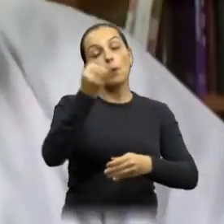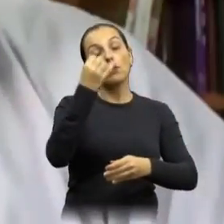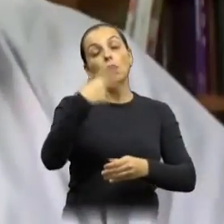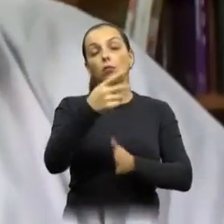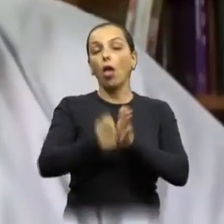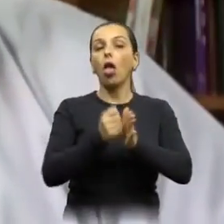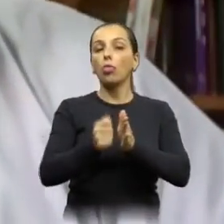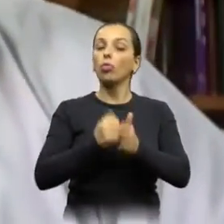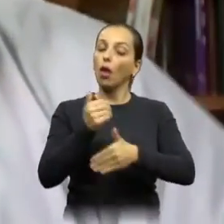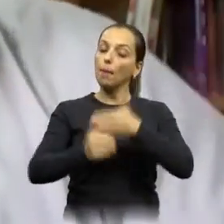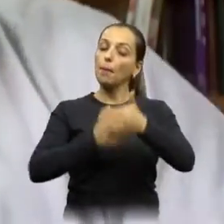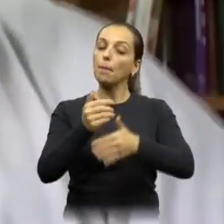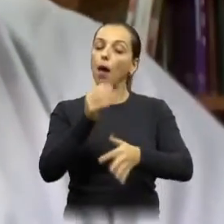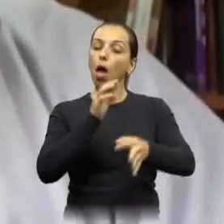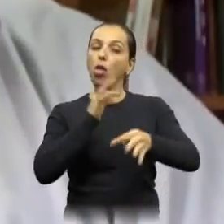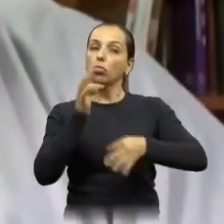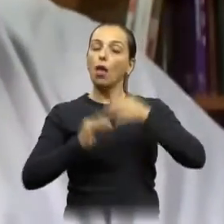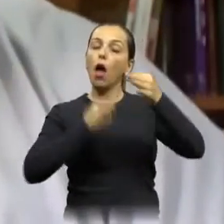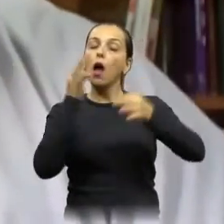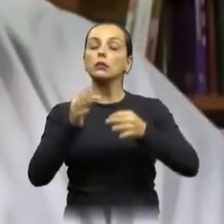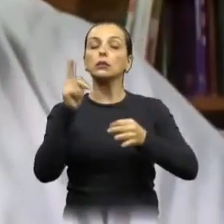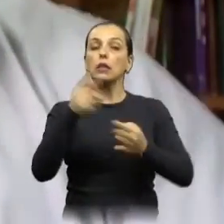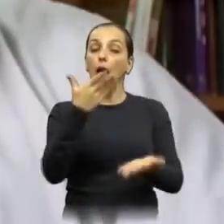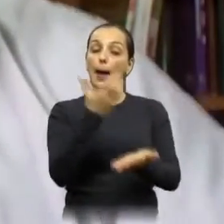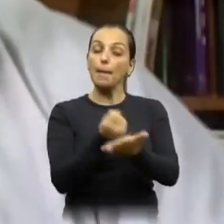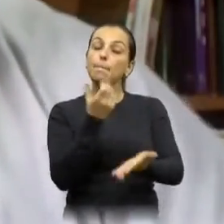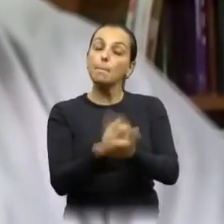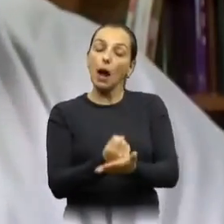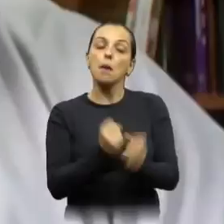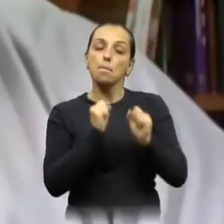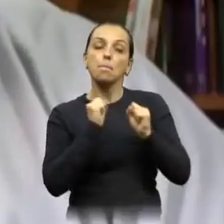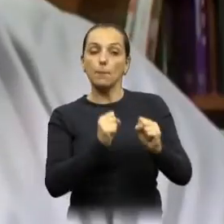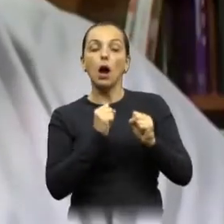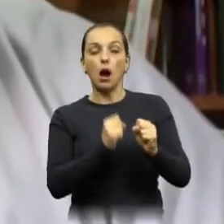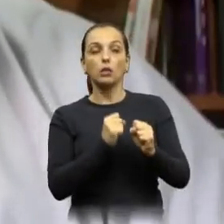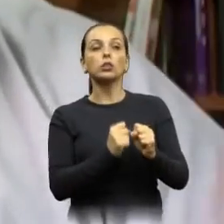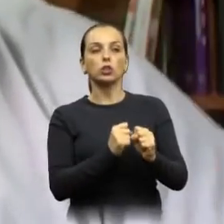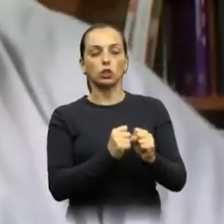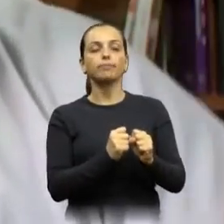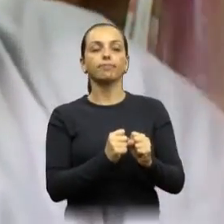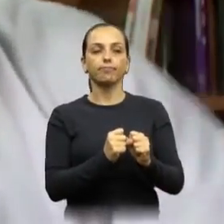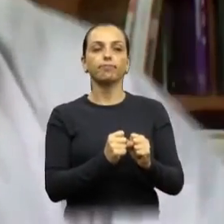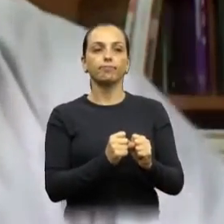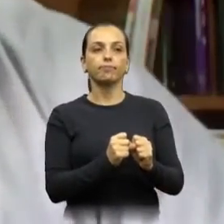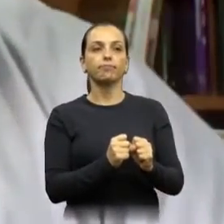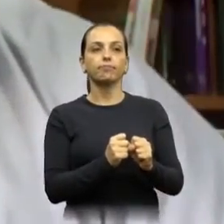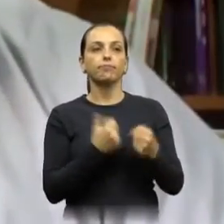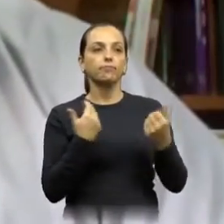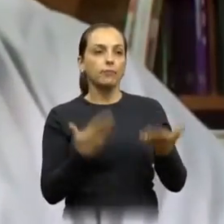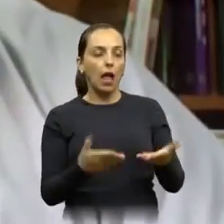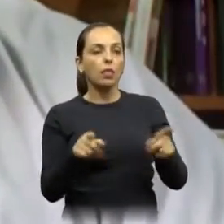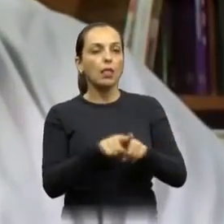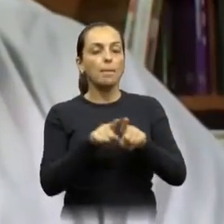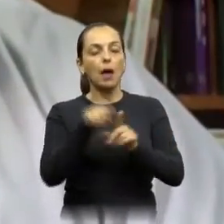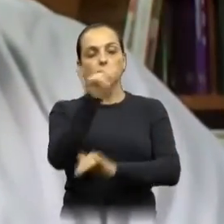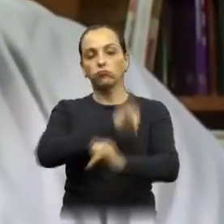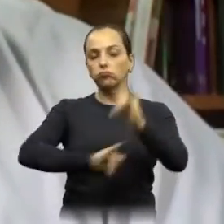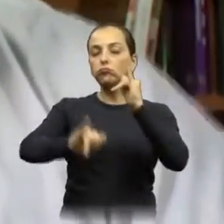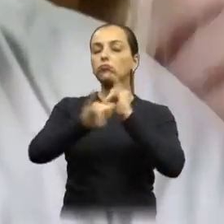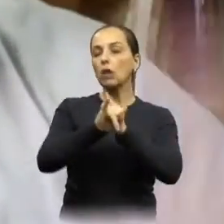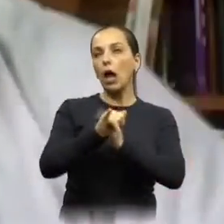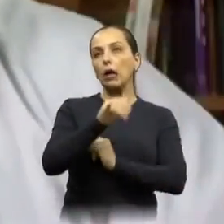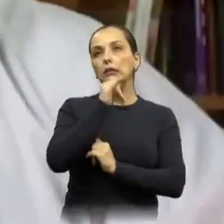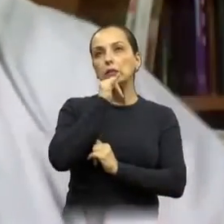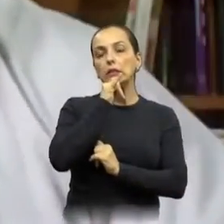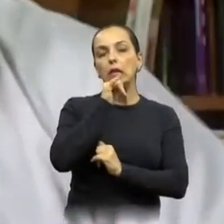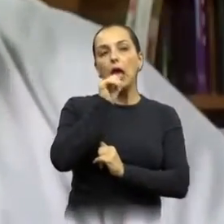Araraquara acompanhar a tendência do transporte público no mundo, que é poder fazer, inclusive, sua recarga pelo aplicativo de celular e pela internet, como é, por exemplo,